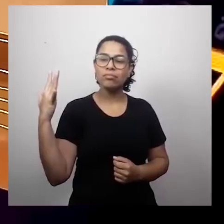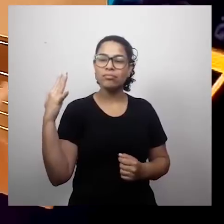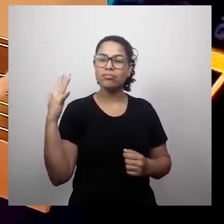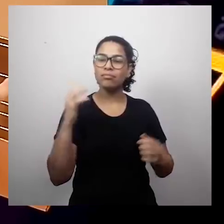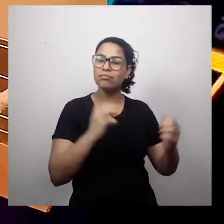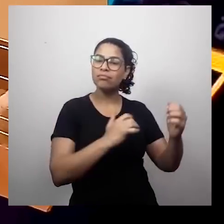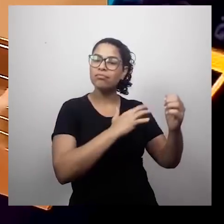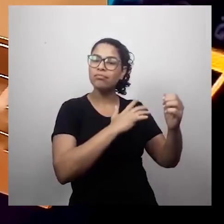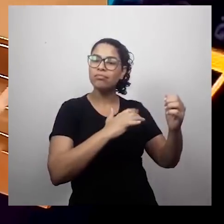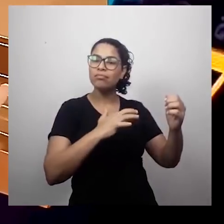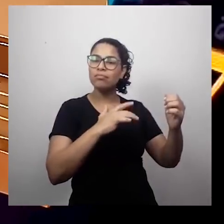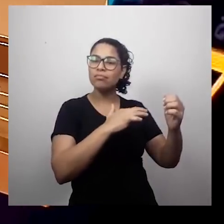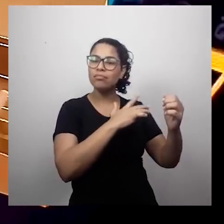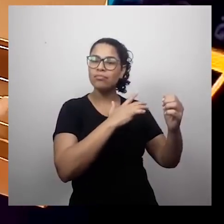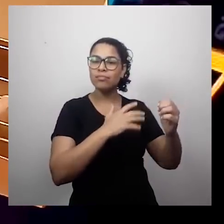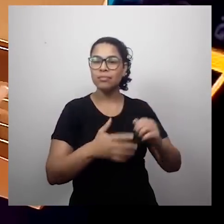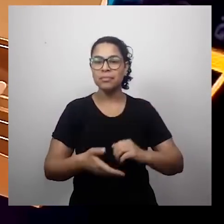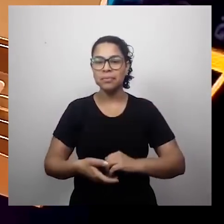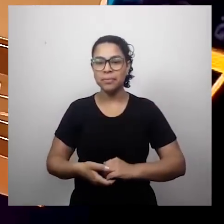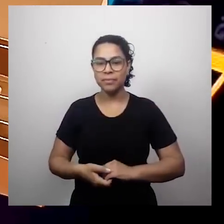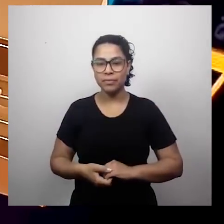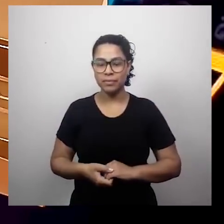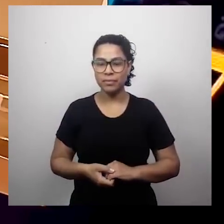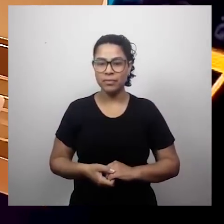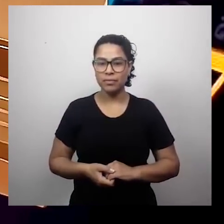instrumento vai fazer.